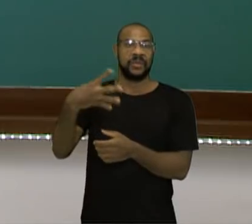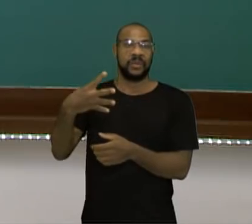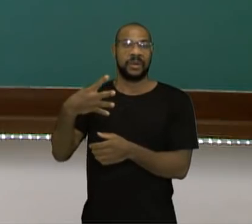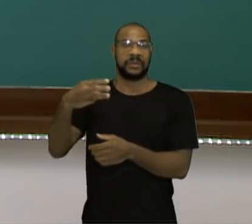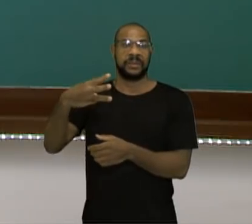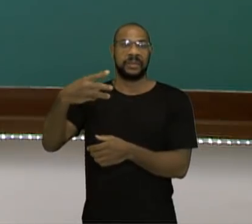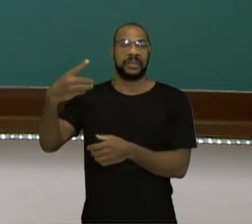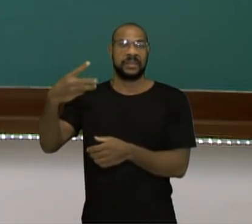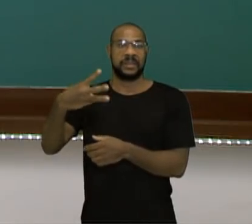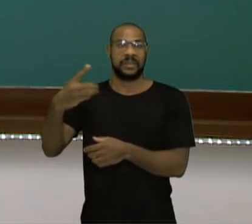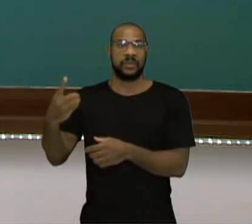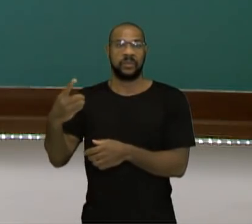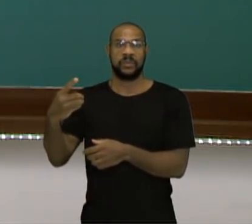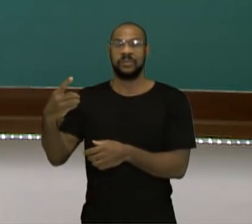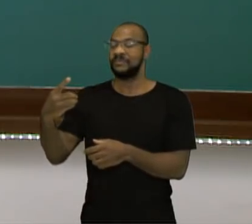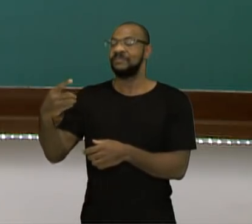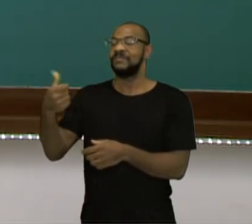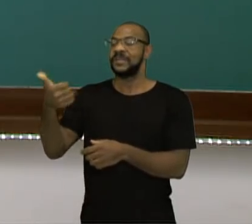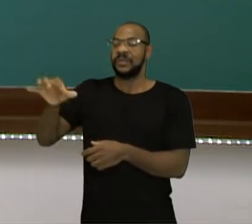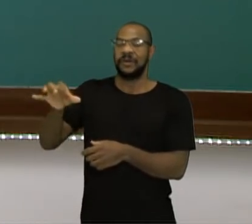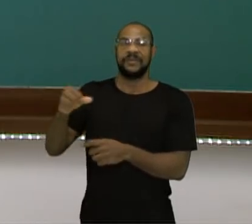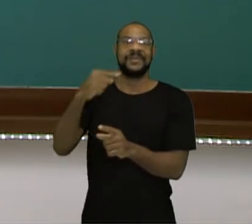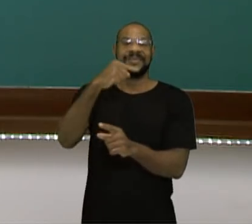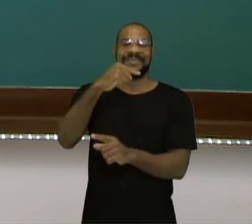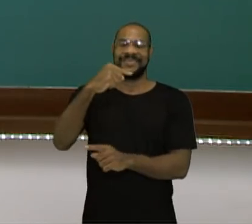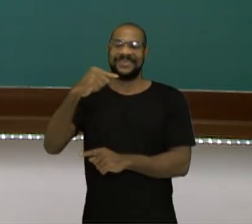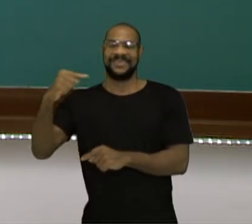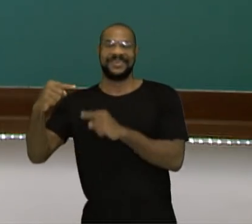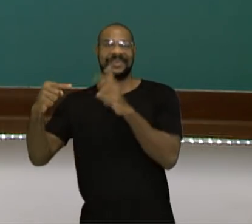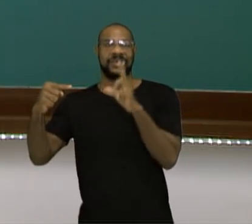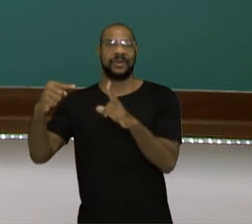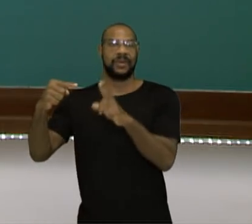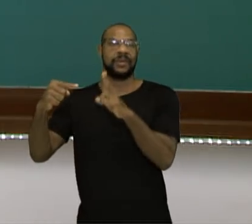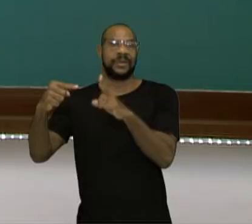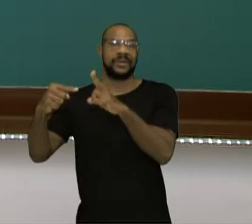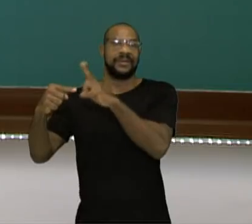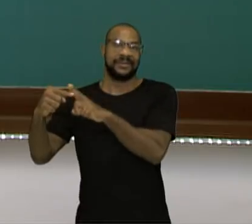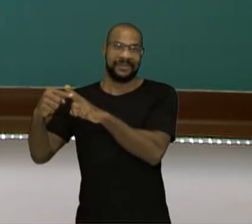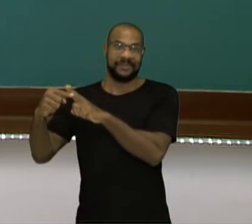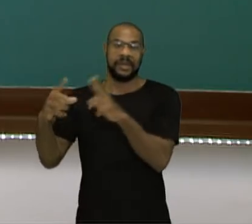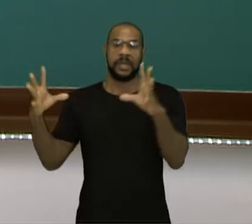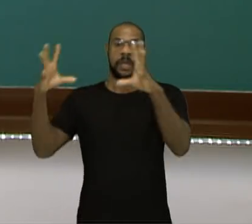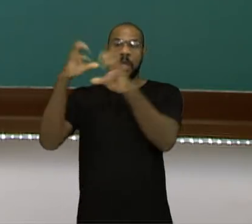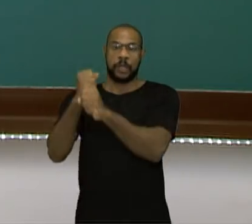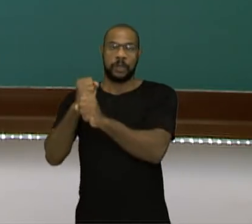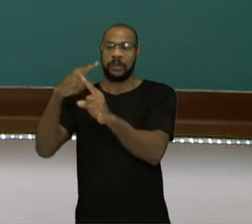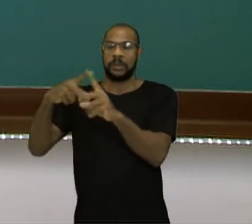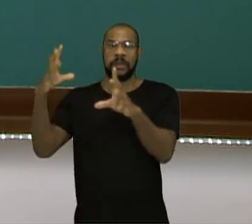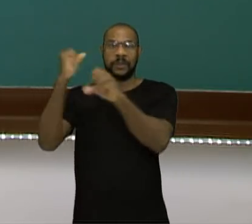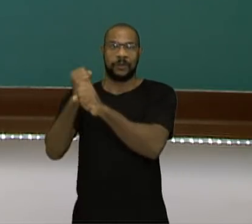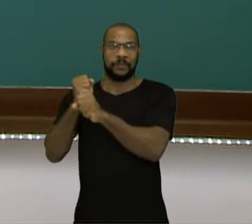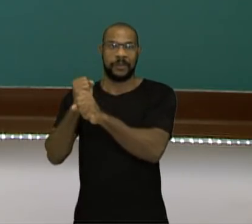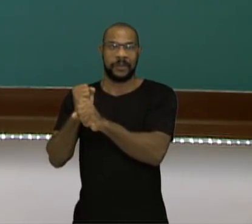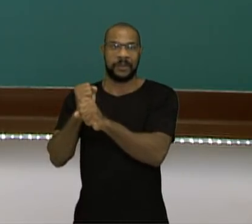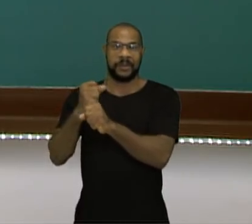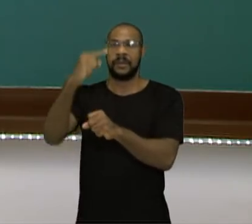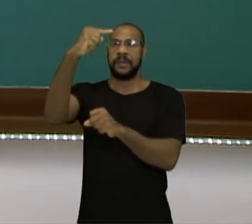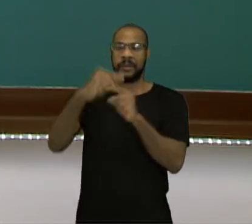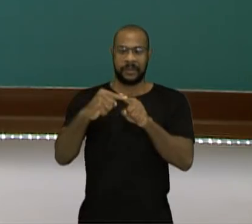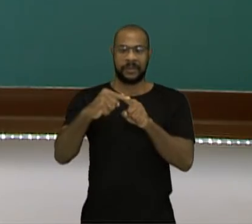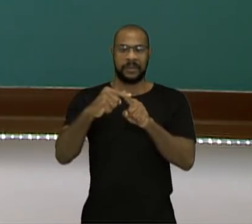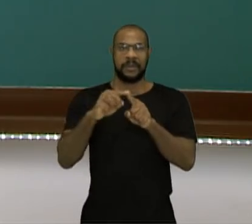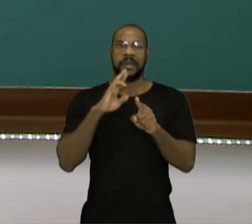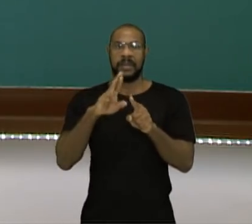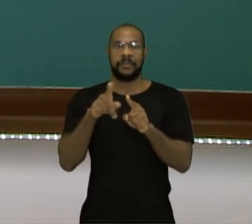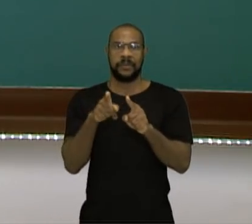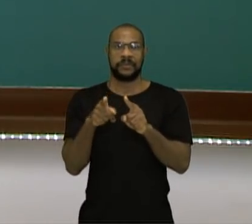o 19 são todos negativos. Todos com o mesmo sinal. Então, nós vamos somar e repetir o sinal na resposta.